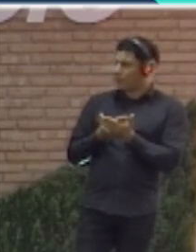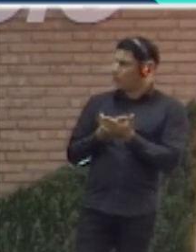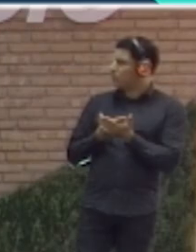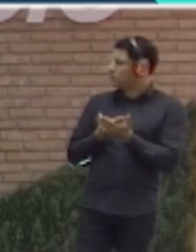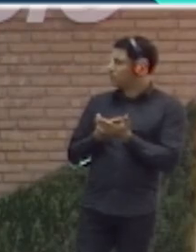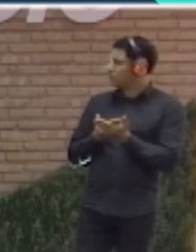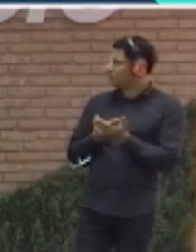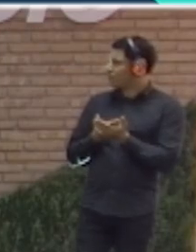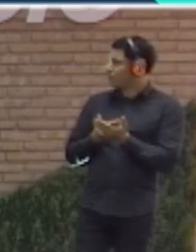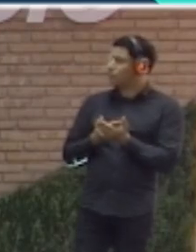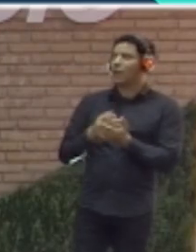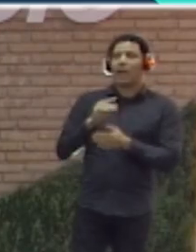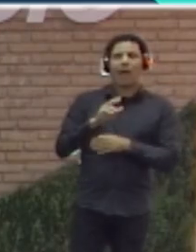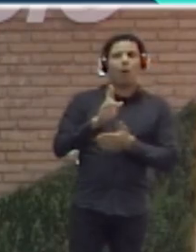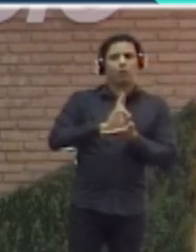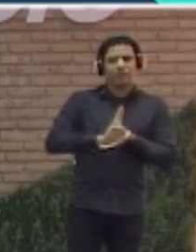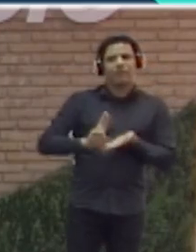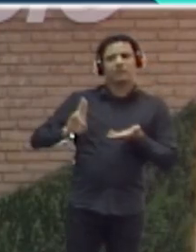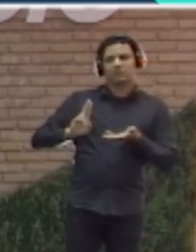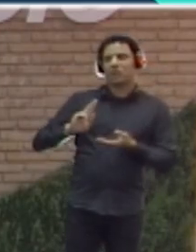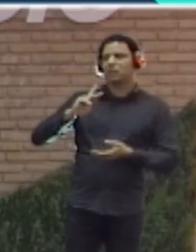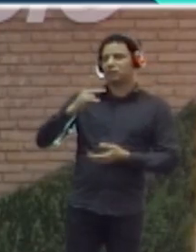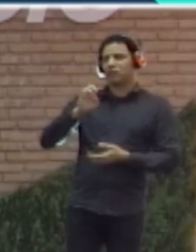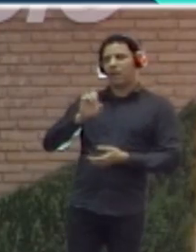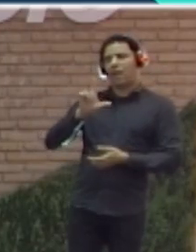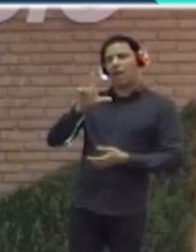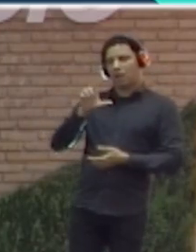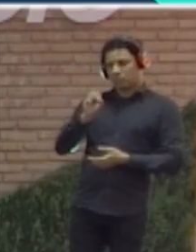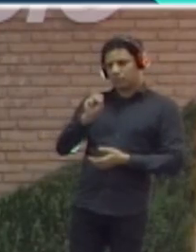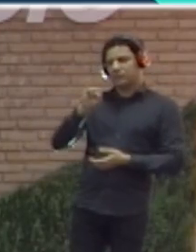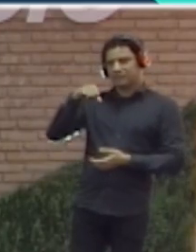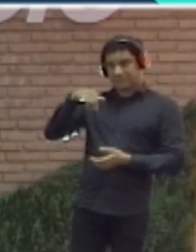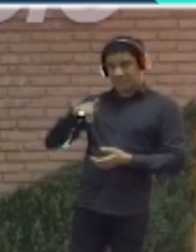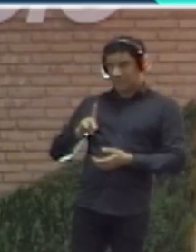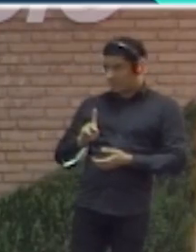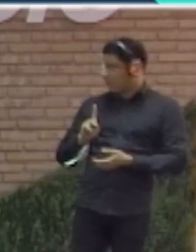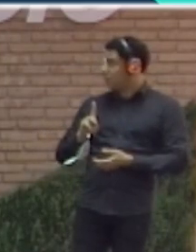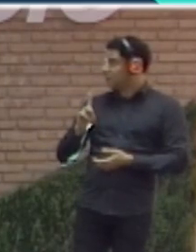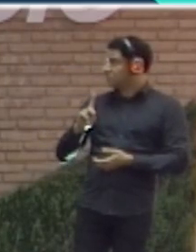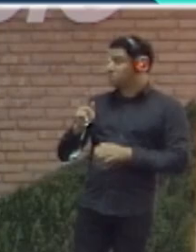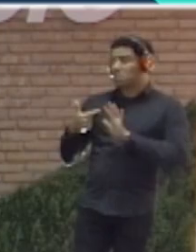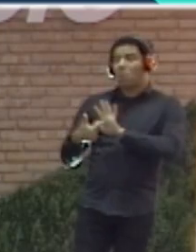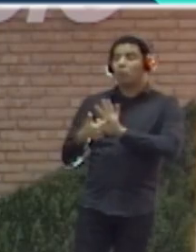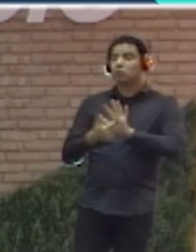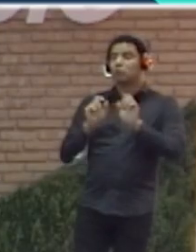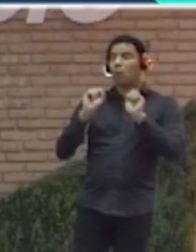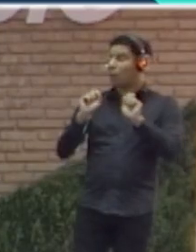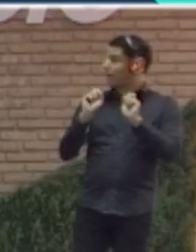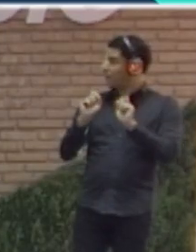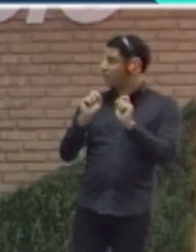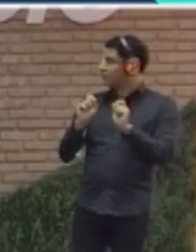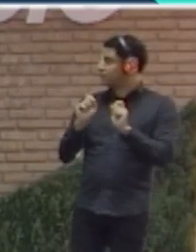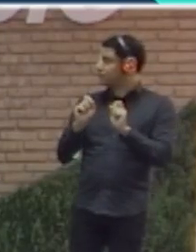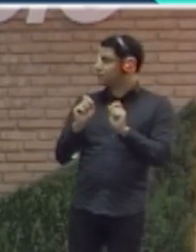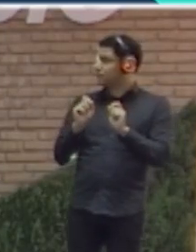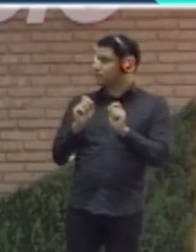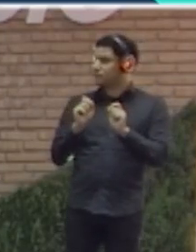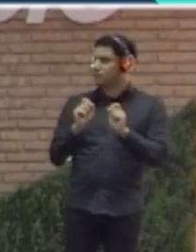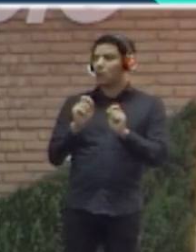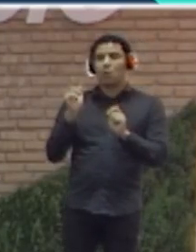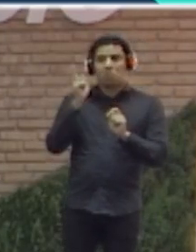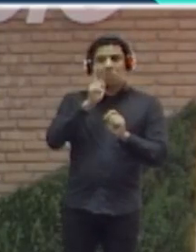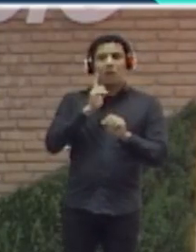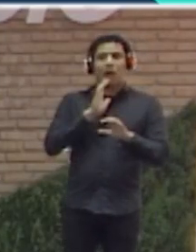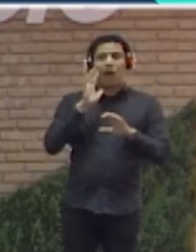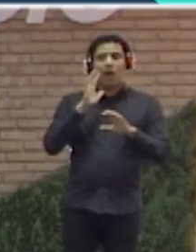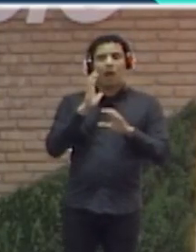a Universidade de Helsinki, ela fez uma pesquisa no ano passado mostrando que nós podemos calcular